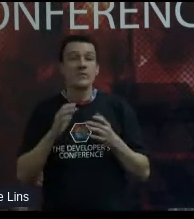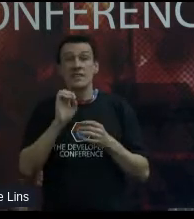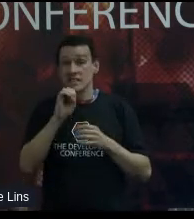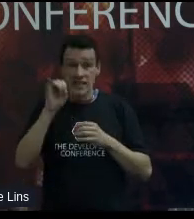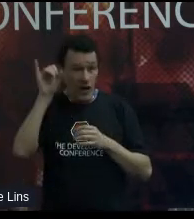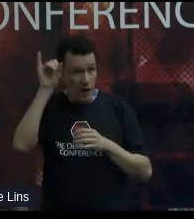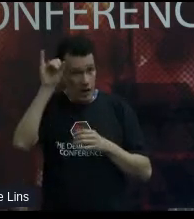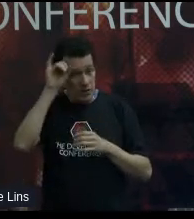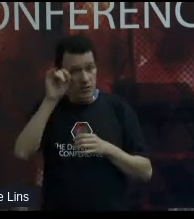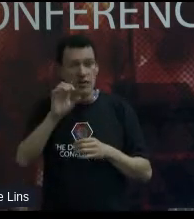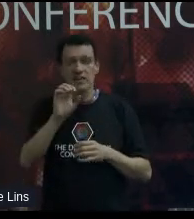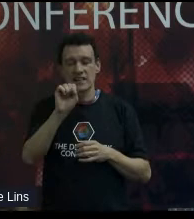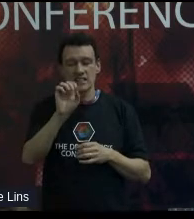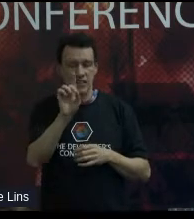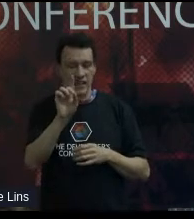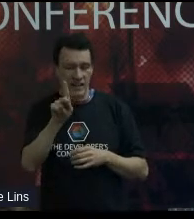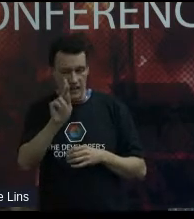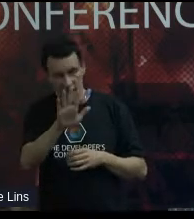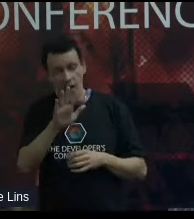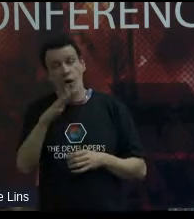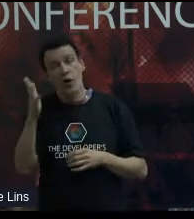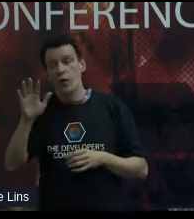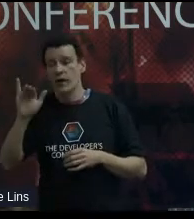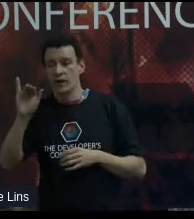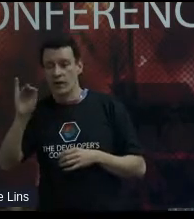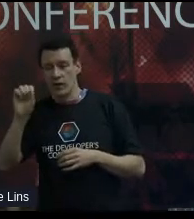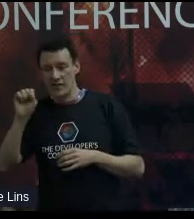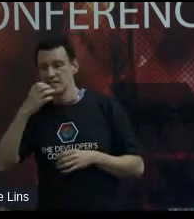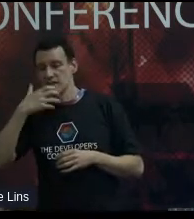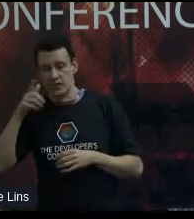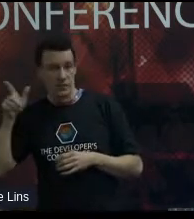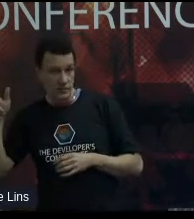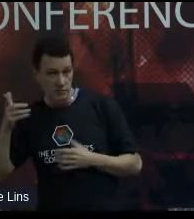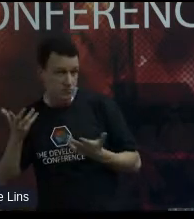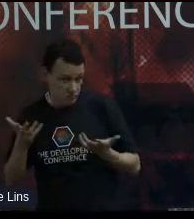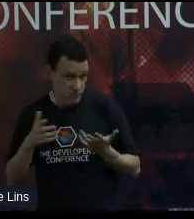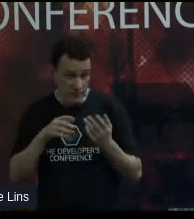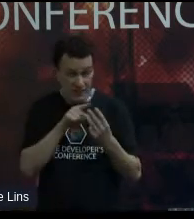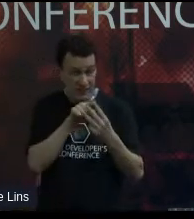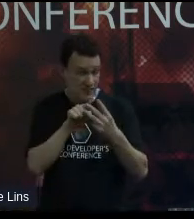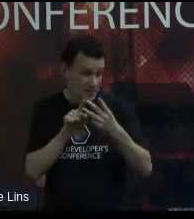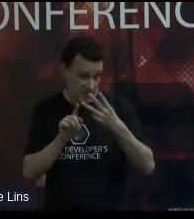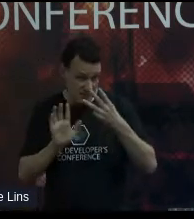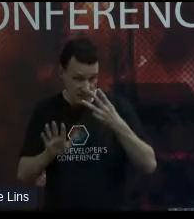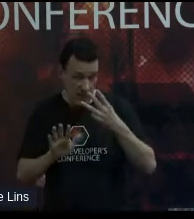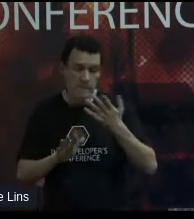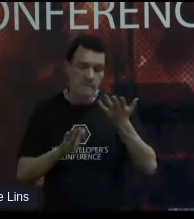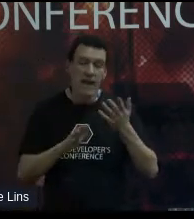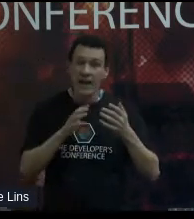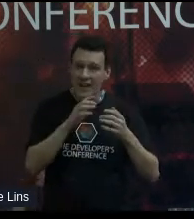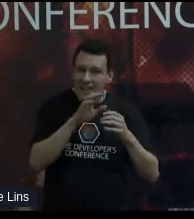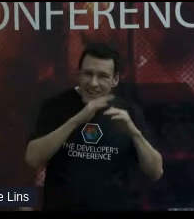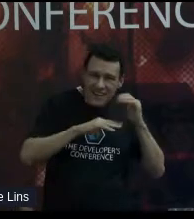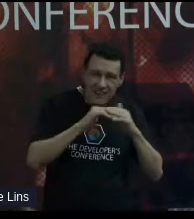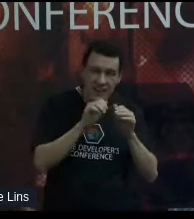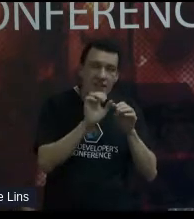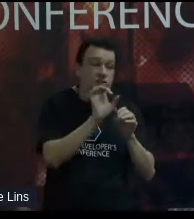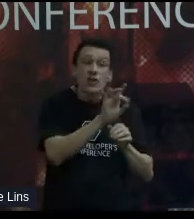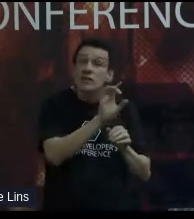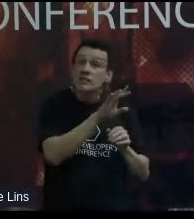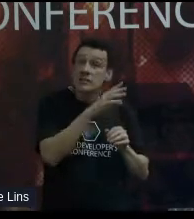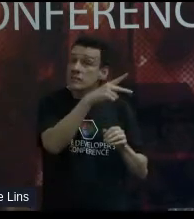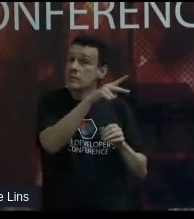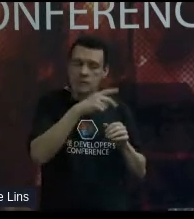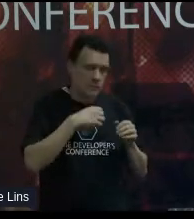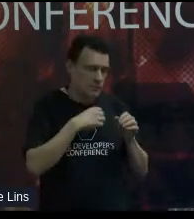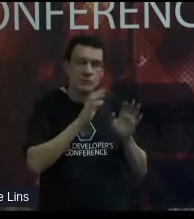iOS, para que ele tenha essa semântica, né? Então, quando nativamente utilizado, os leitores reconhecem esses títulos, né,